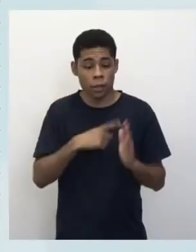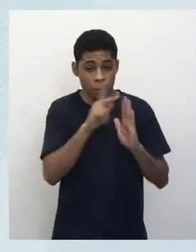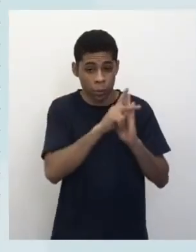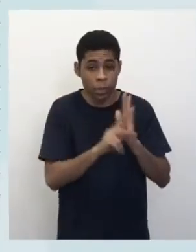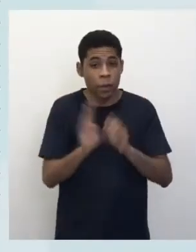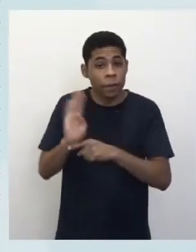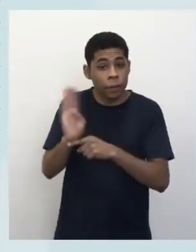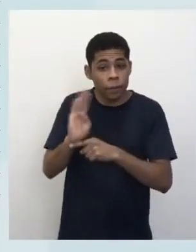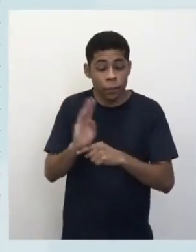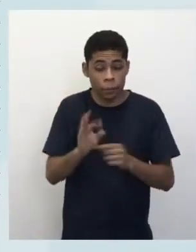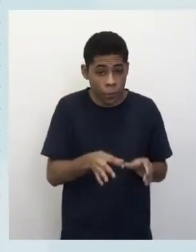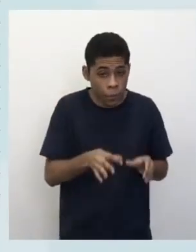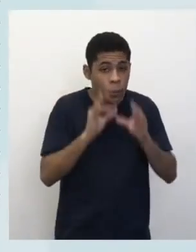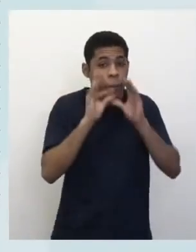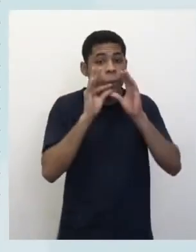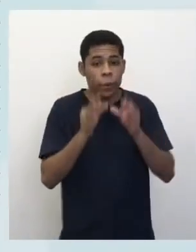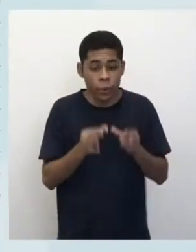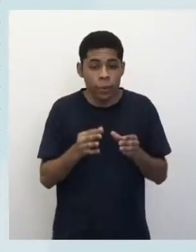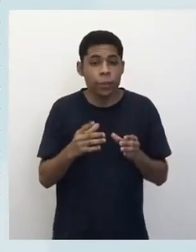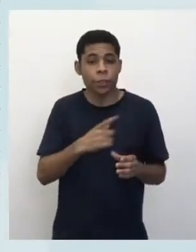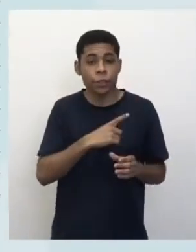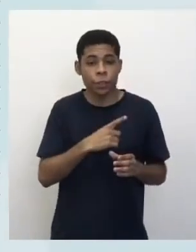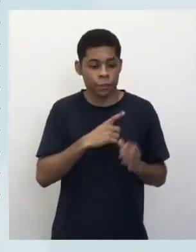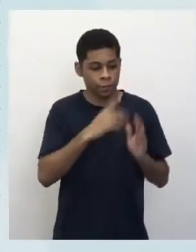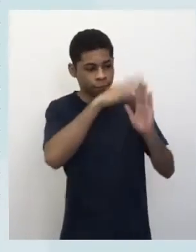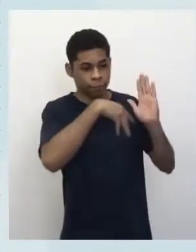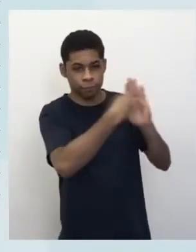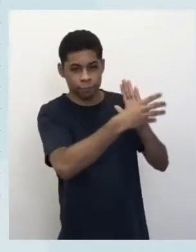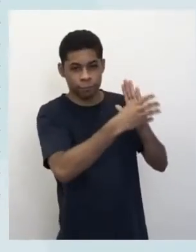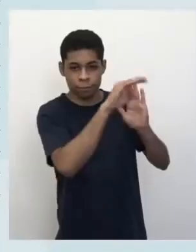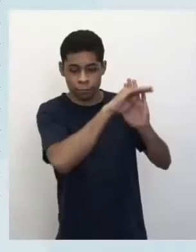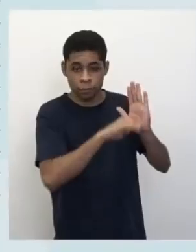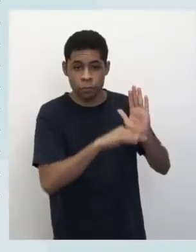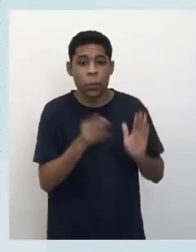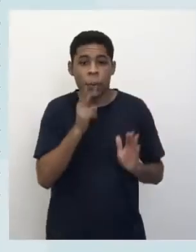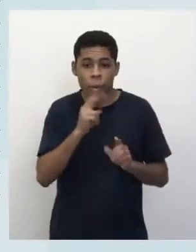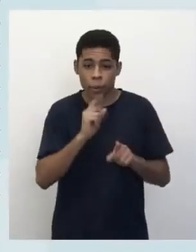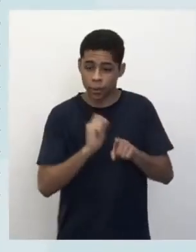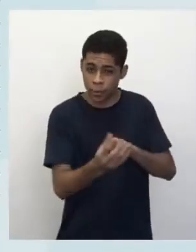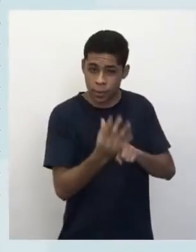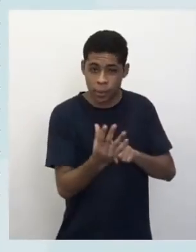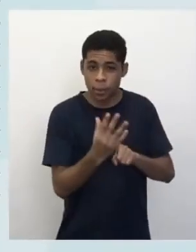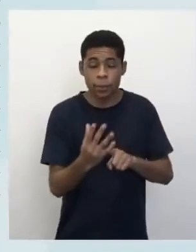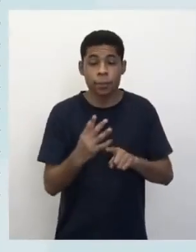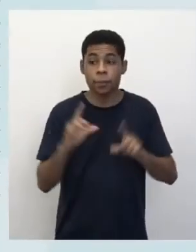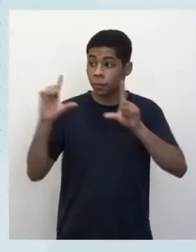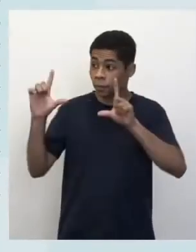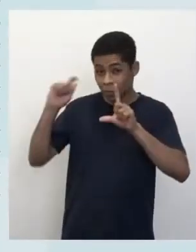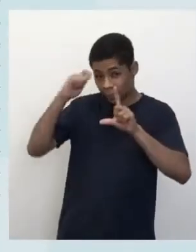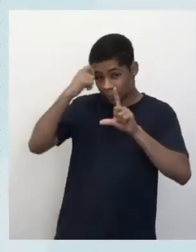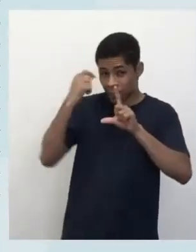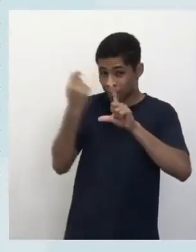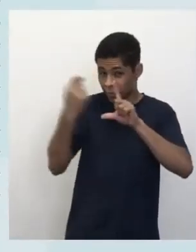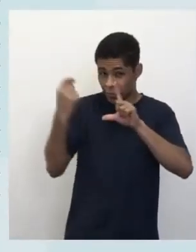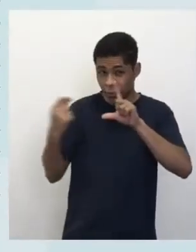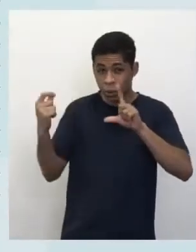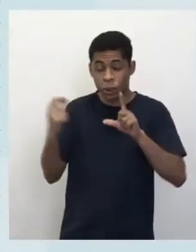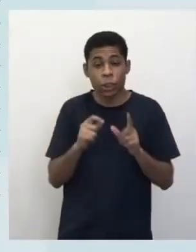filmes, xícara, cartaz, lápis, cigarro, fósforo, quadro negro, giz,